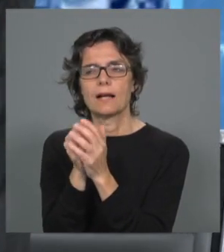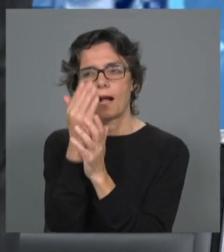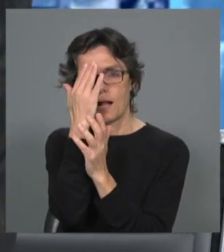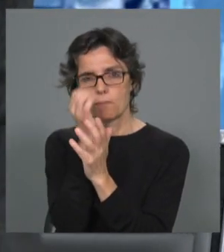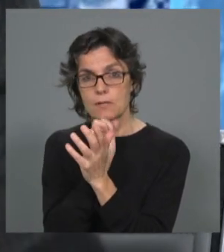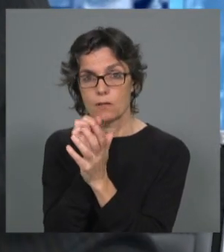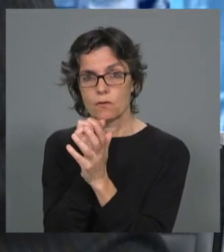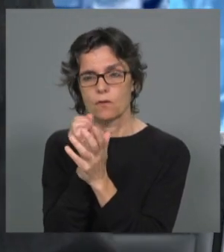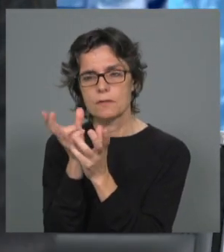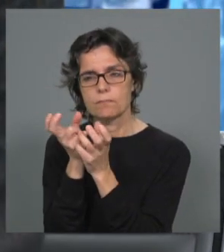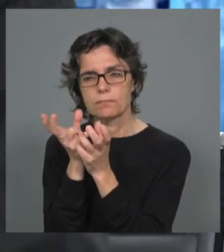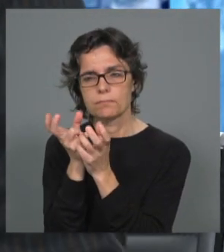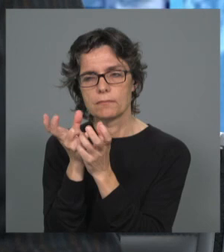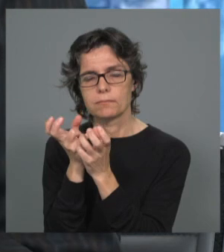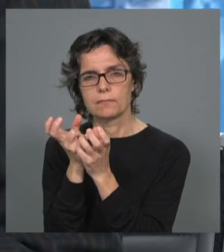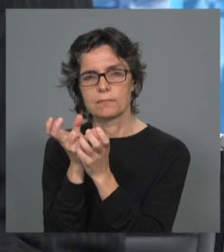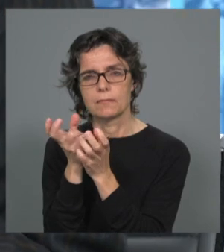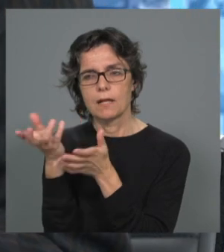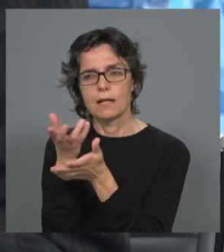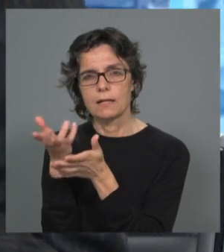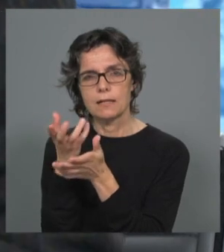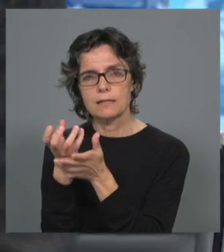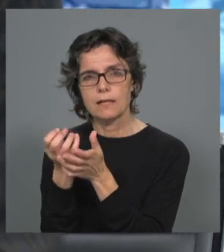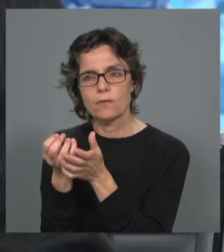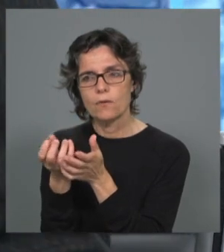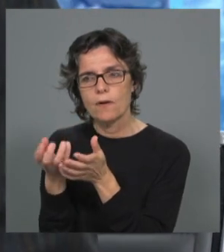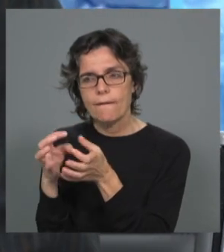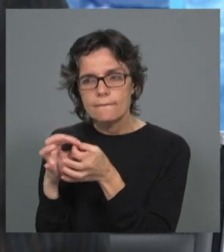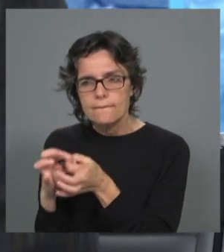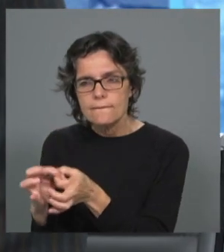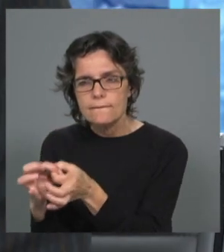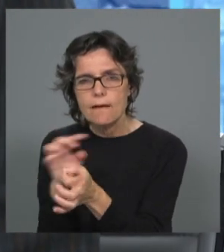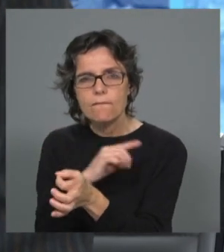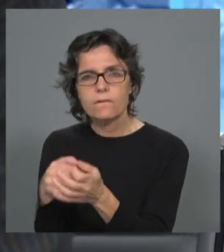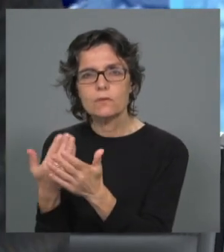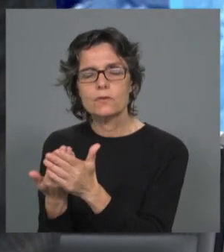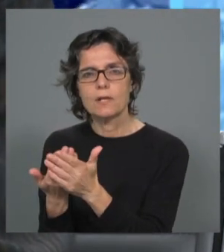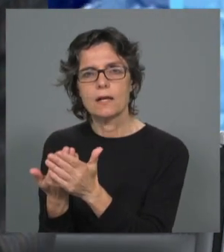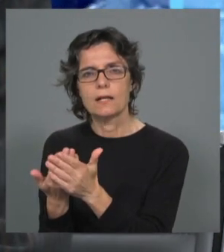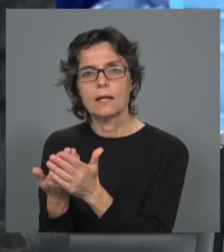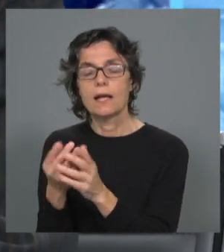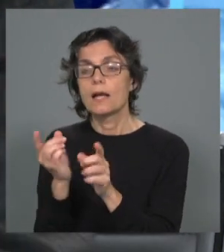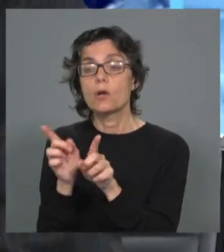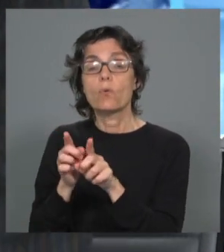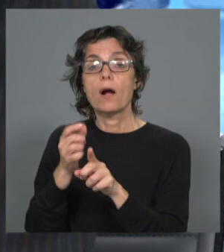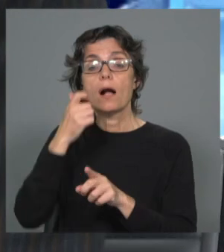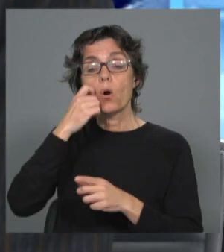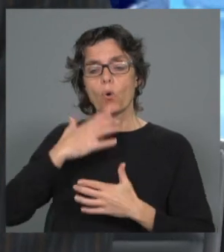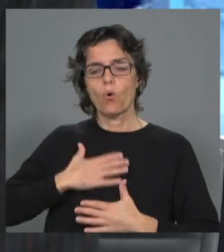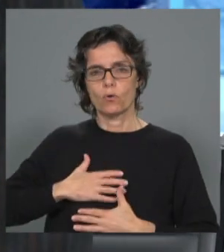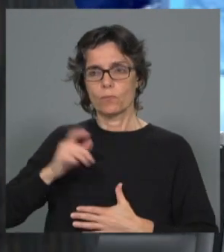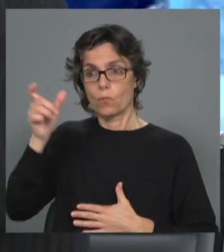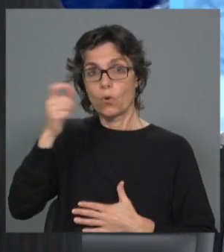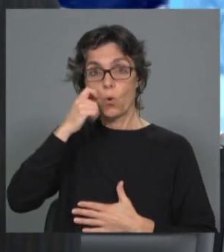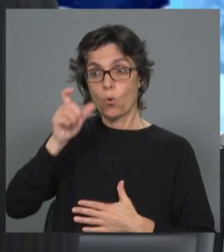saber permitir esta relação, que é uma relação intersubjetiva e intercorporal, porque o nosso corpo está ali na relação com o